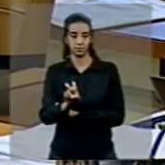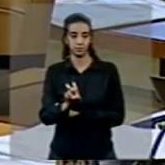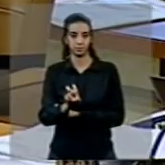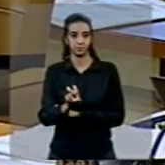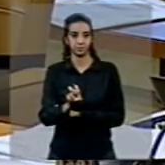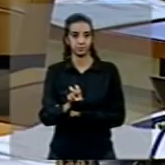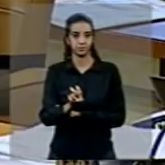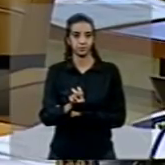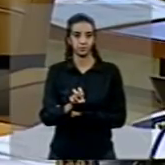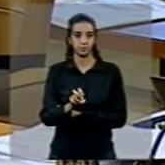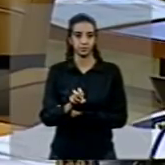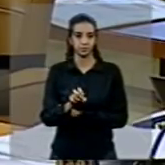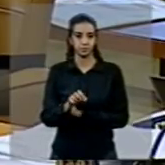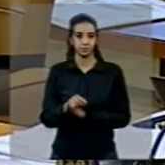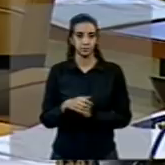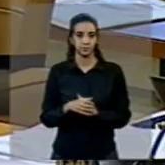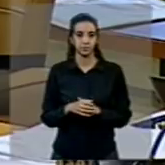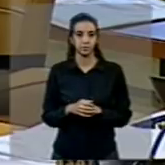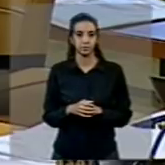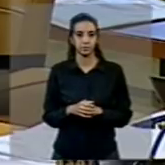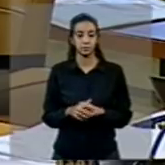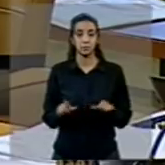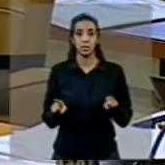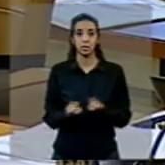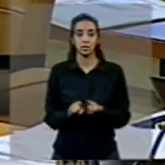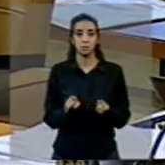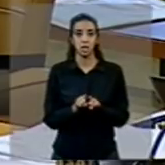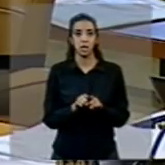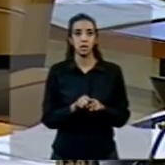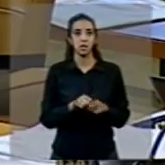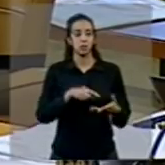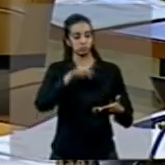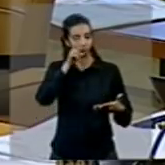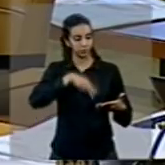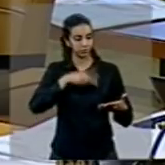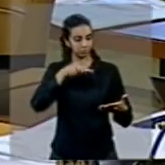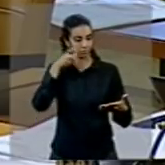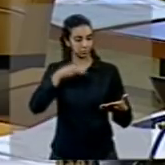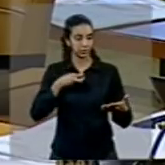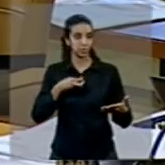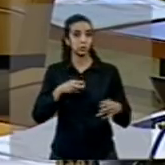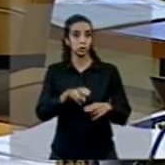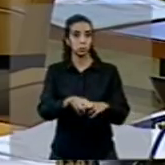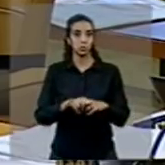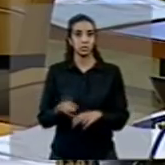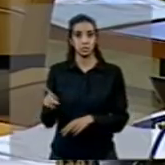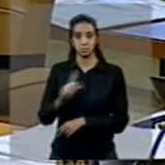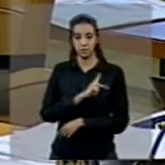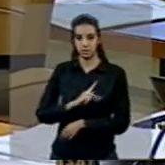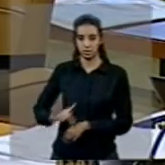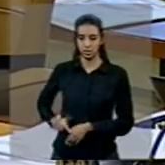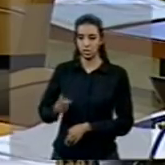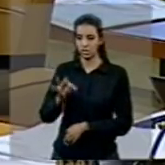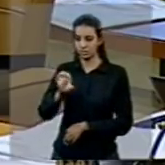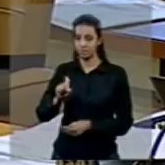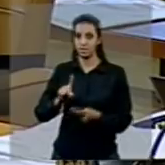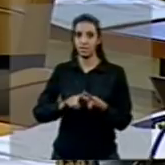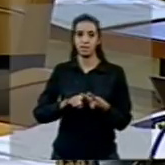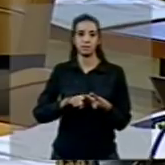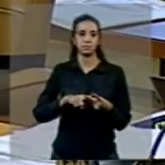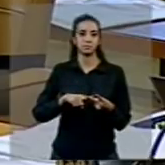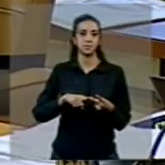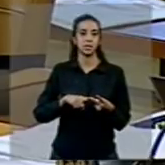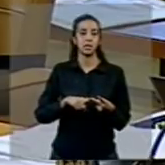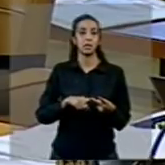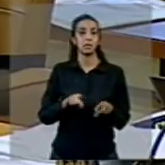1975 e cito as razões que levaram o então presidente do Tribunal Superior Eleitoral, o eminente ministro José Nery da